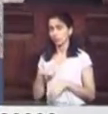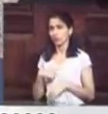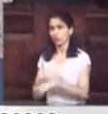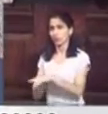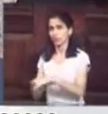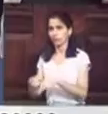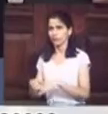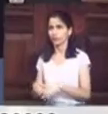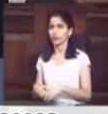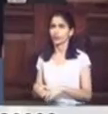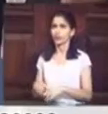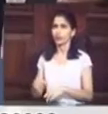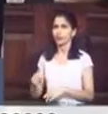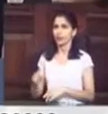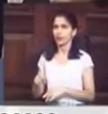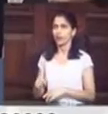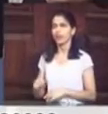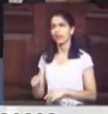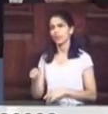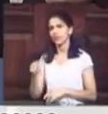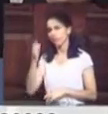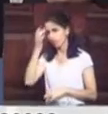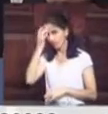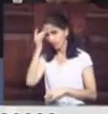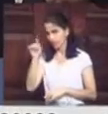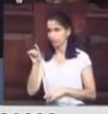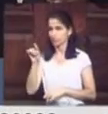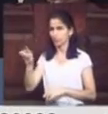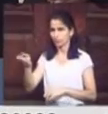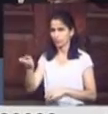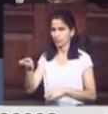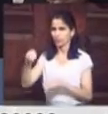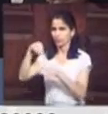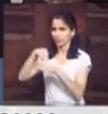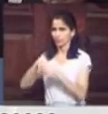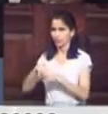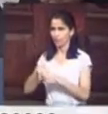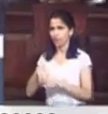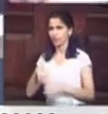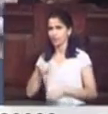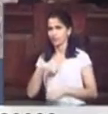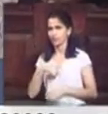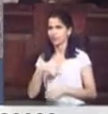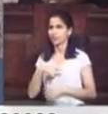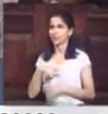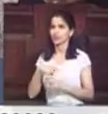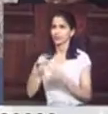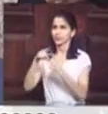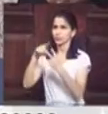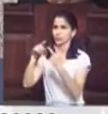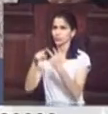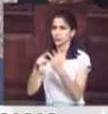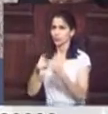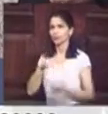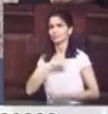é fácil apertar o dedo ali e votar. Mas tem gente que tem dois